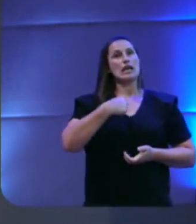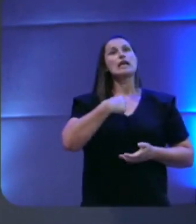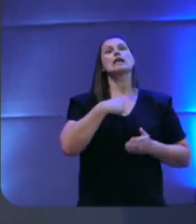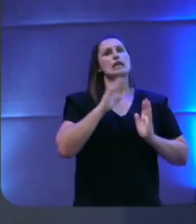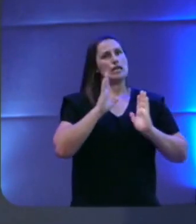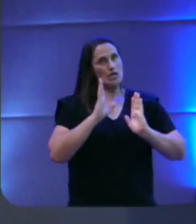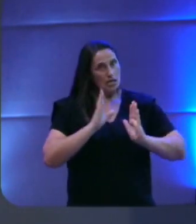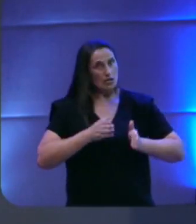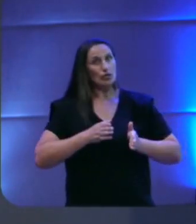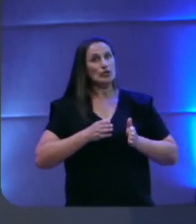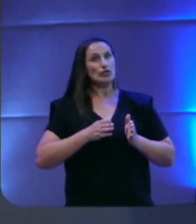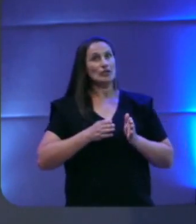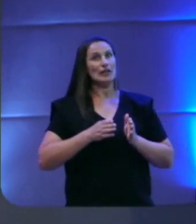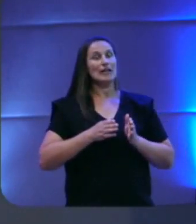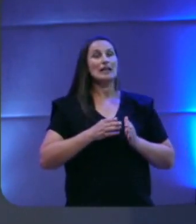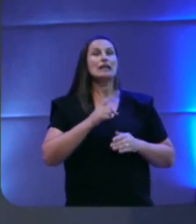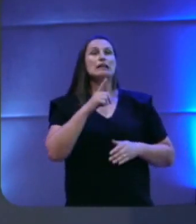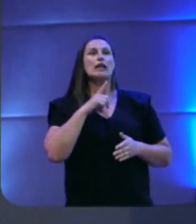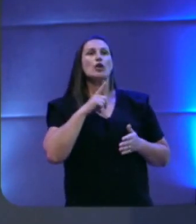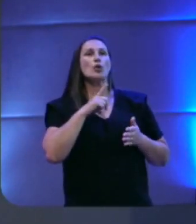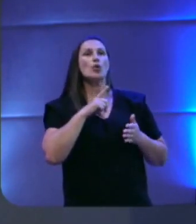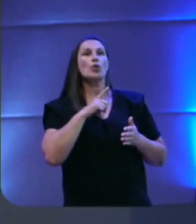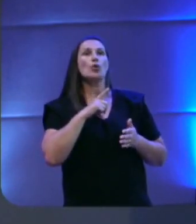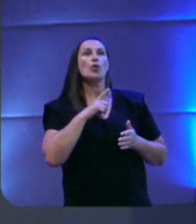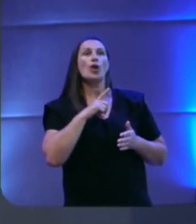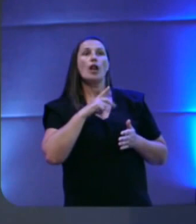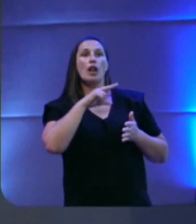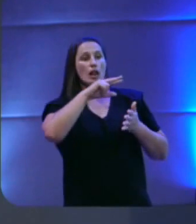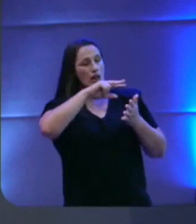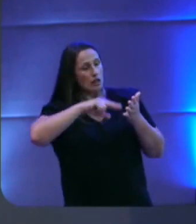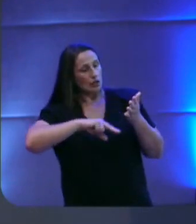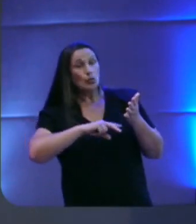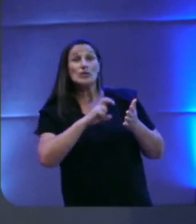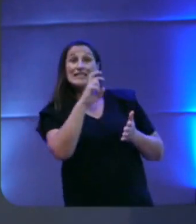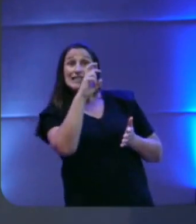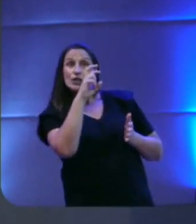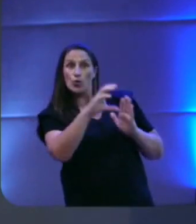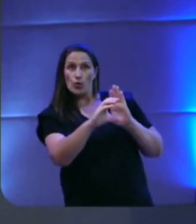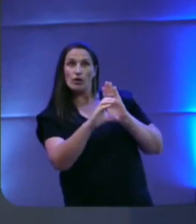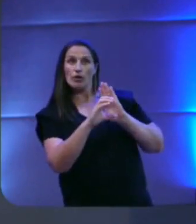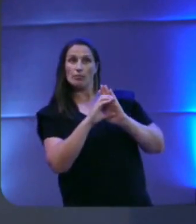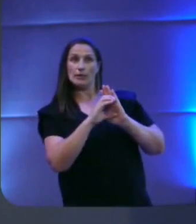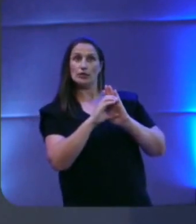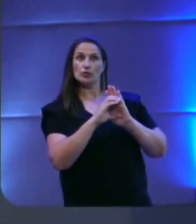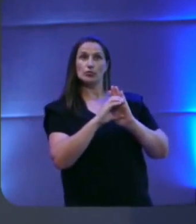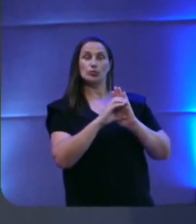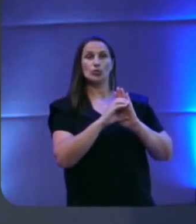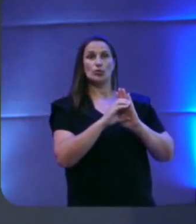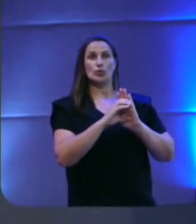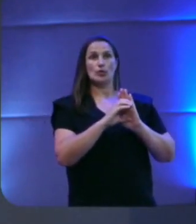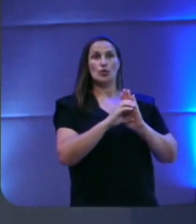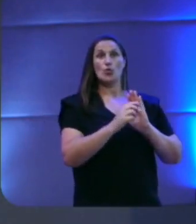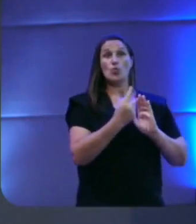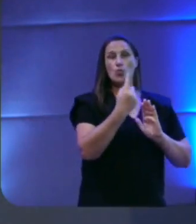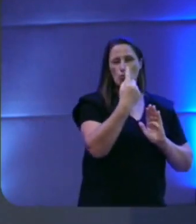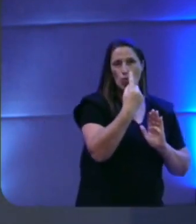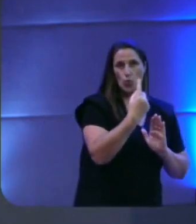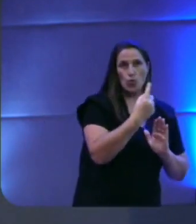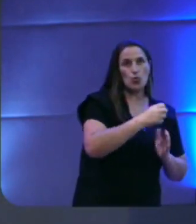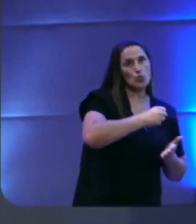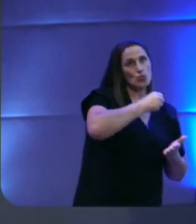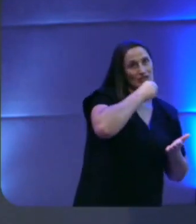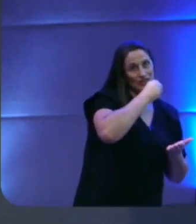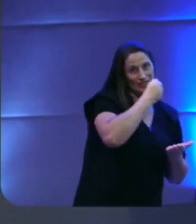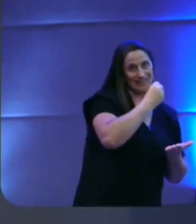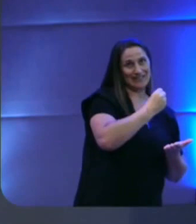uma dieta bíblica, onde eu leio 5 capítulos por dia. Eu procuro ler um livro do Antigo Testamento, um